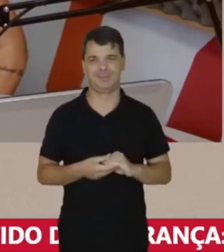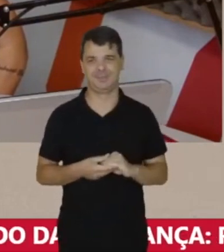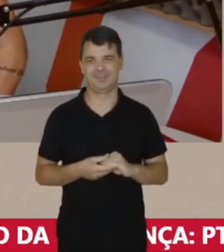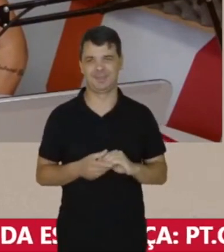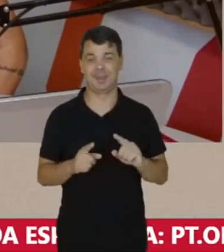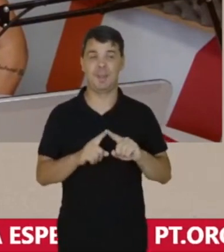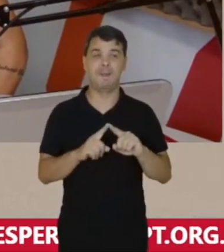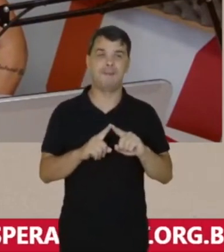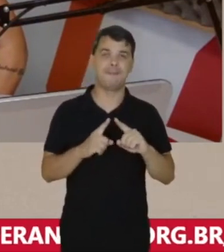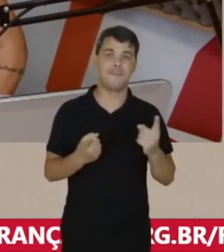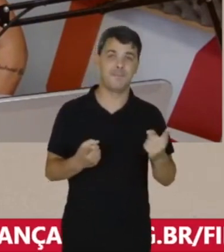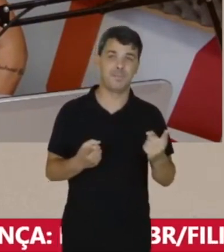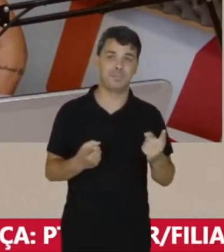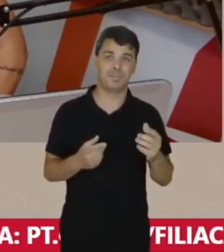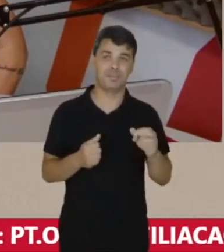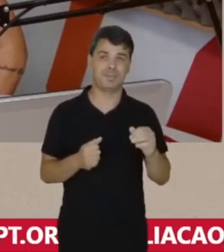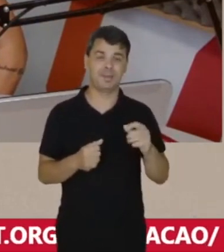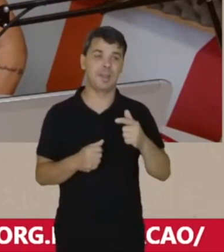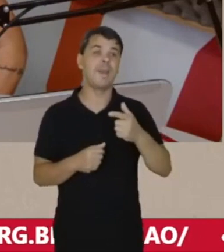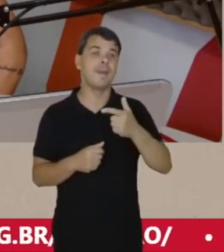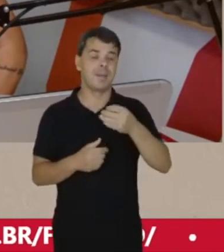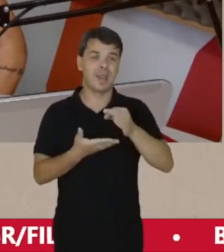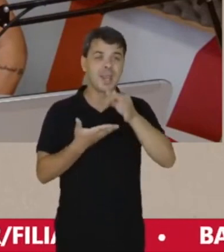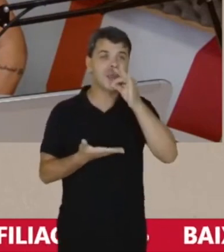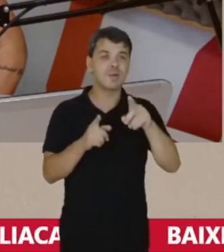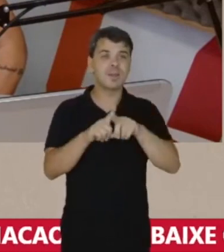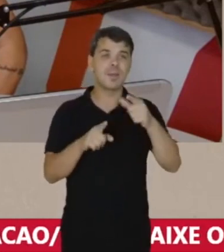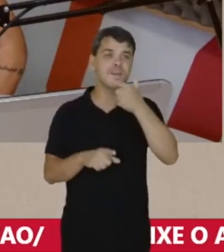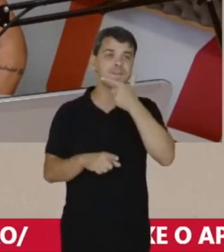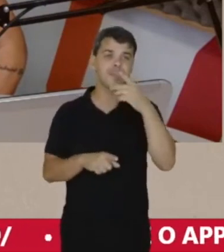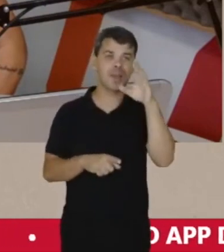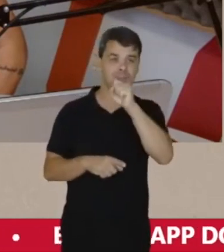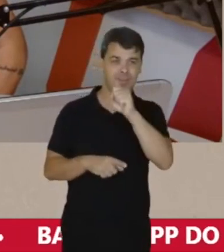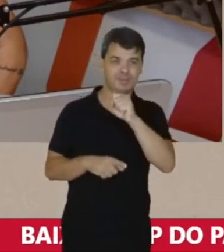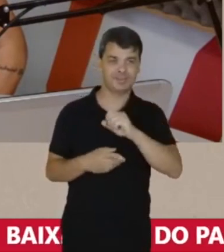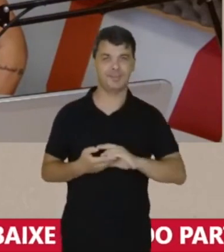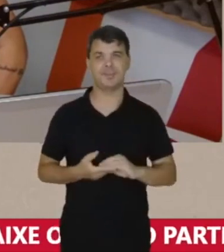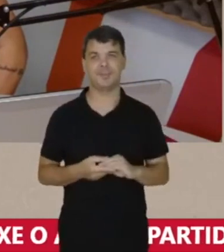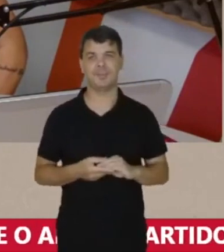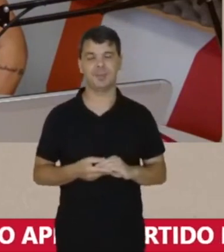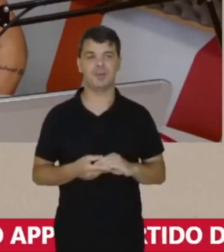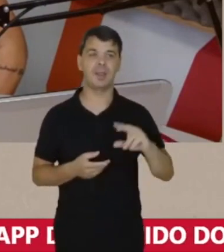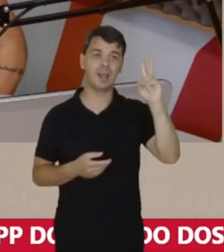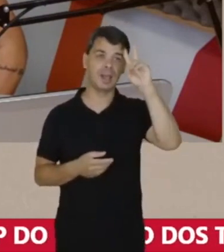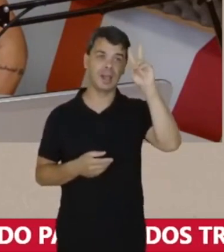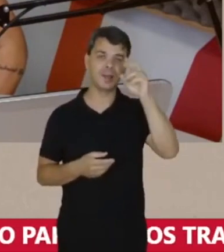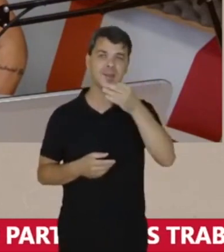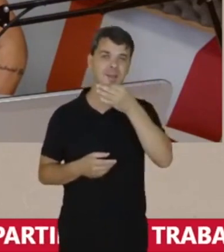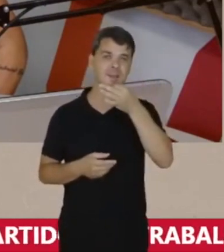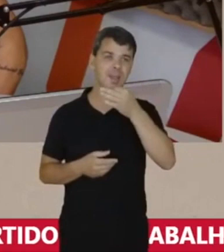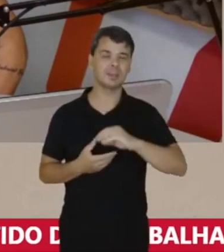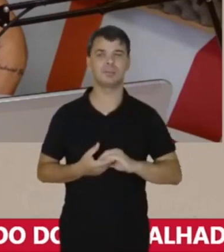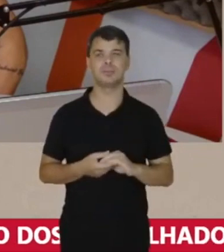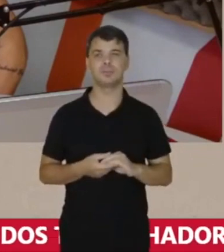Vai aqui todo o axé do café e pão de queijo mineiro para todo mundo que está nos ouvindo. Eu vou contar, porque eu gosto de contar casos,